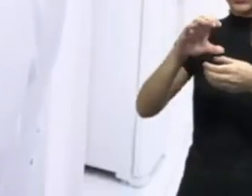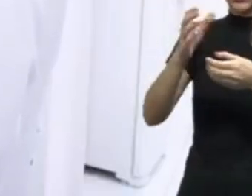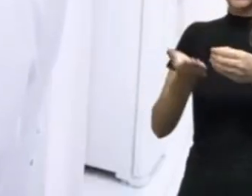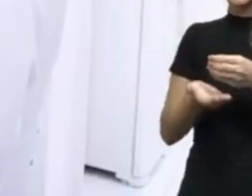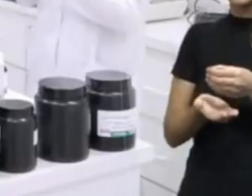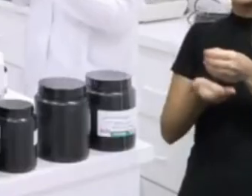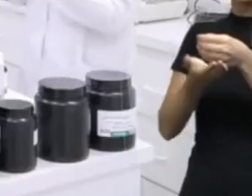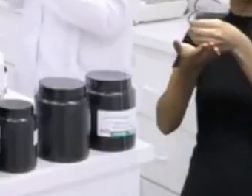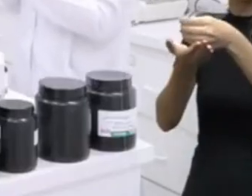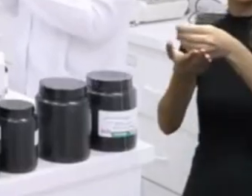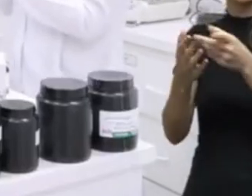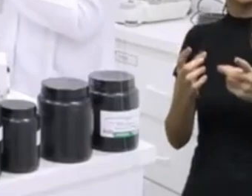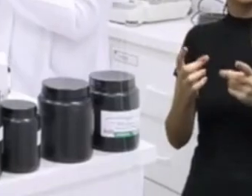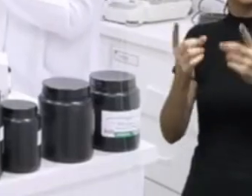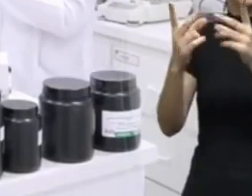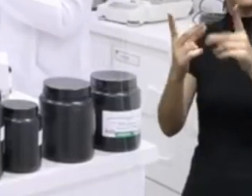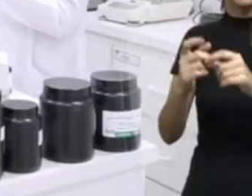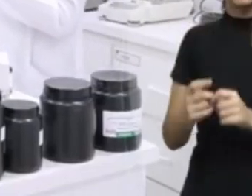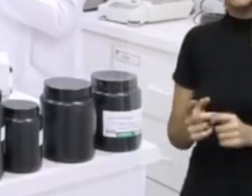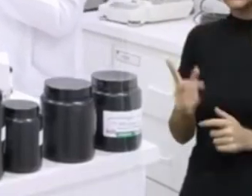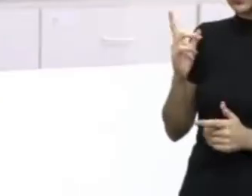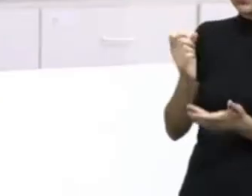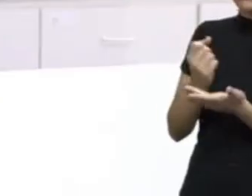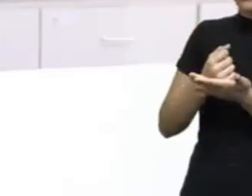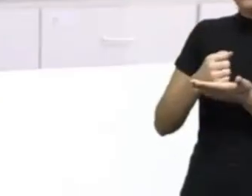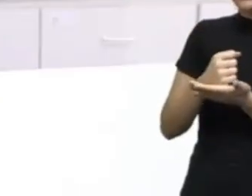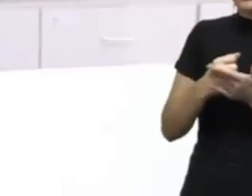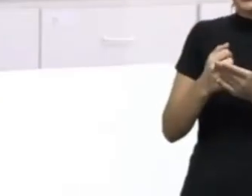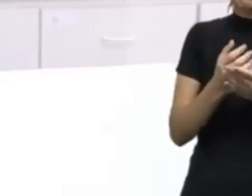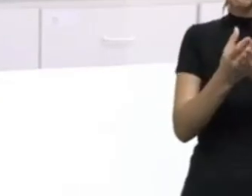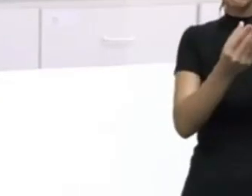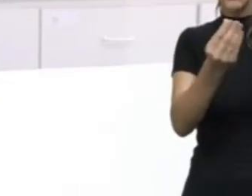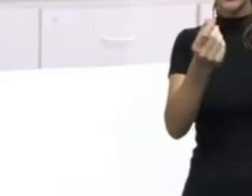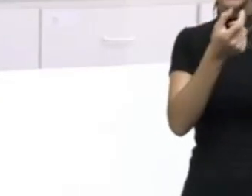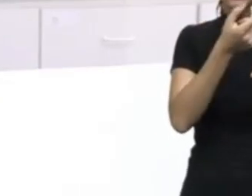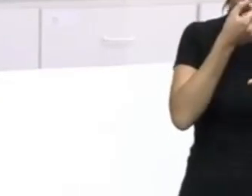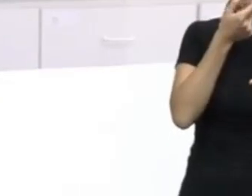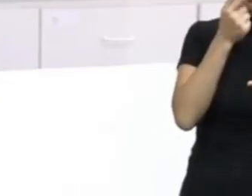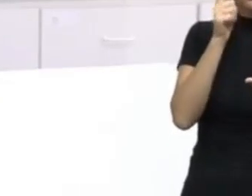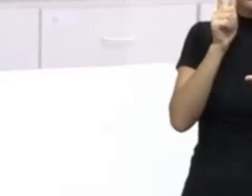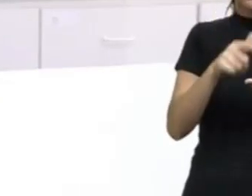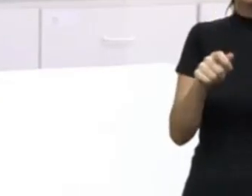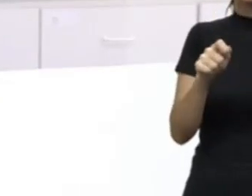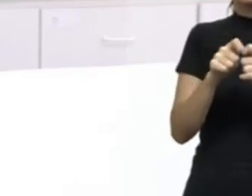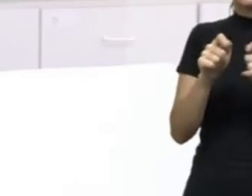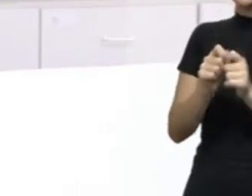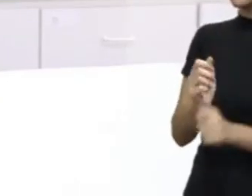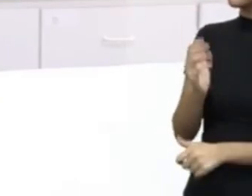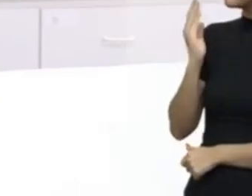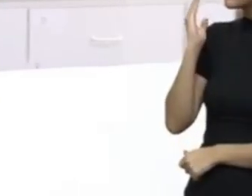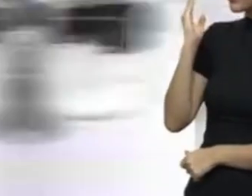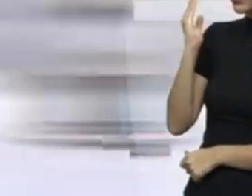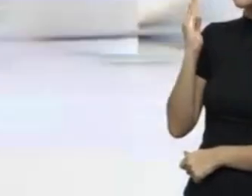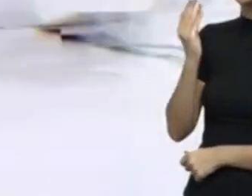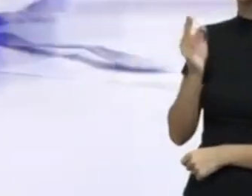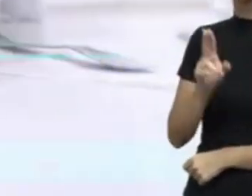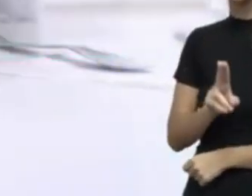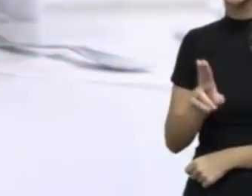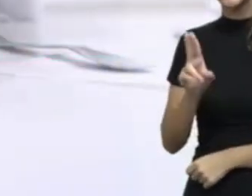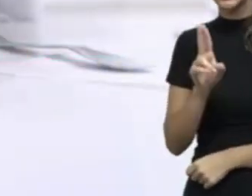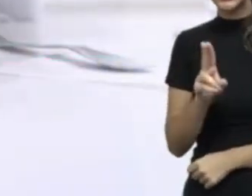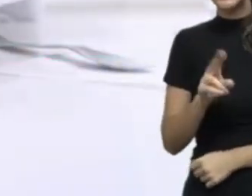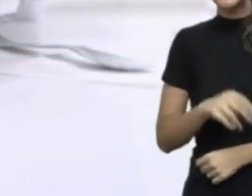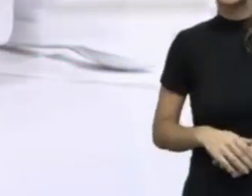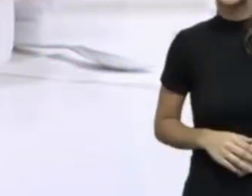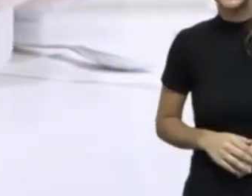o consumidor. E na área farmacêutica, a maior parte dos medicamentos são formados por substâncias orgânicas. As